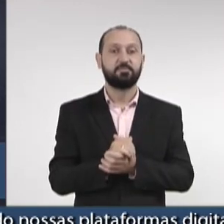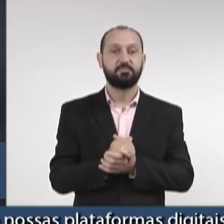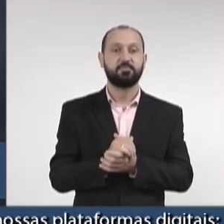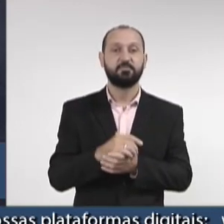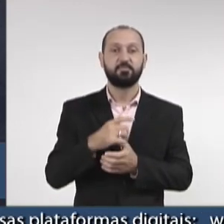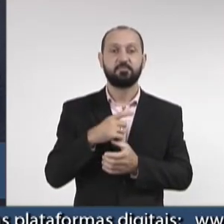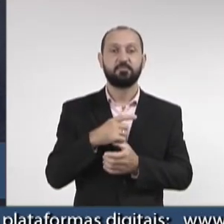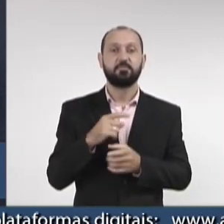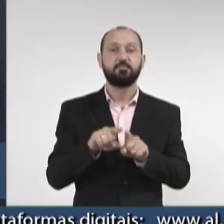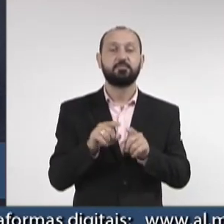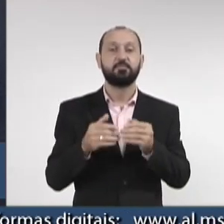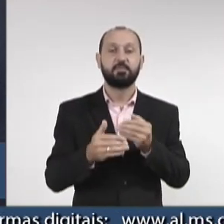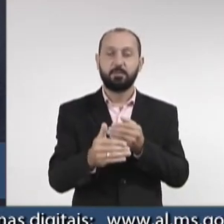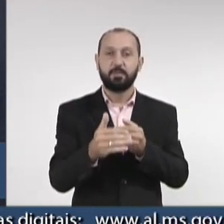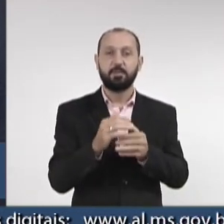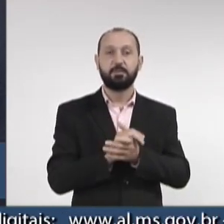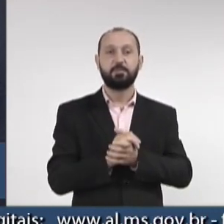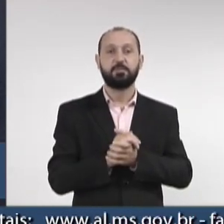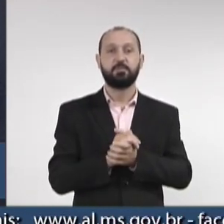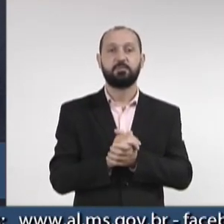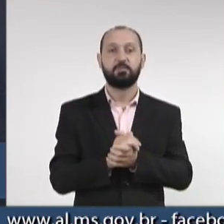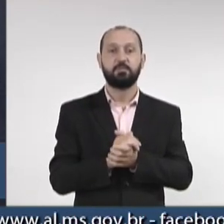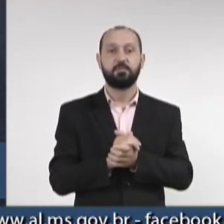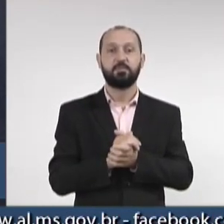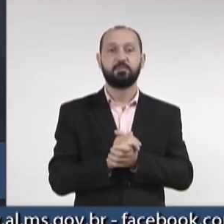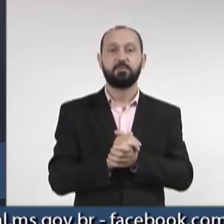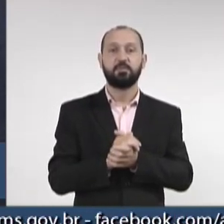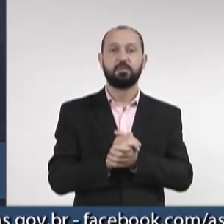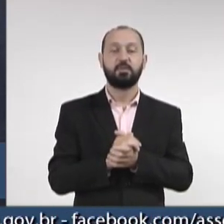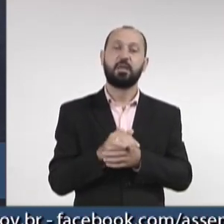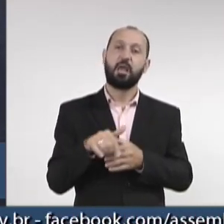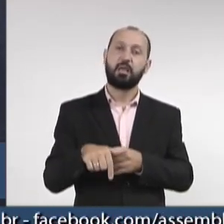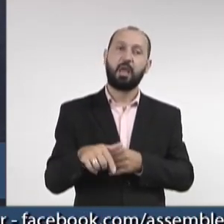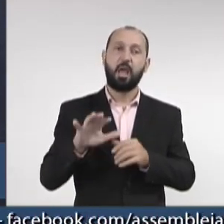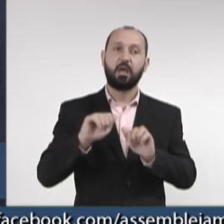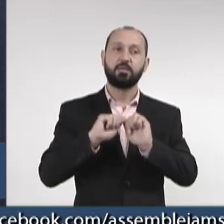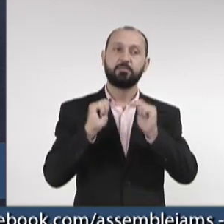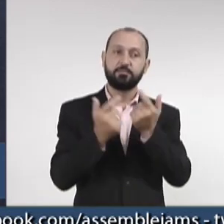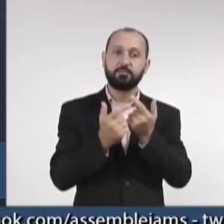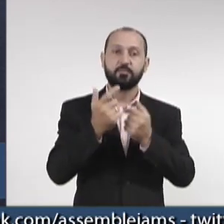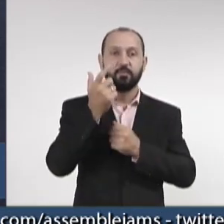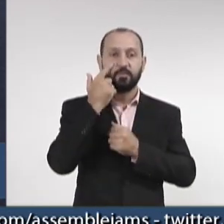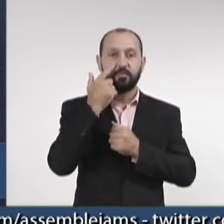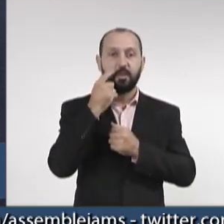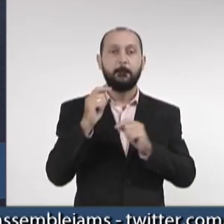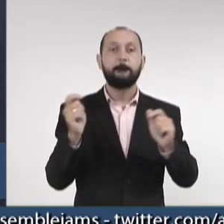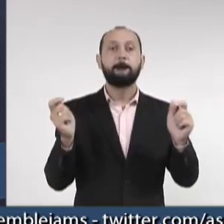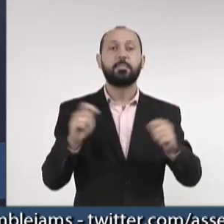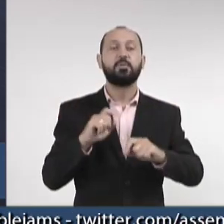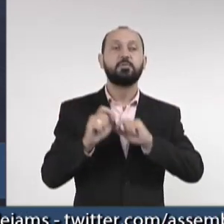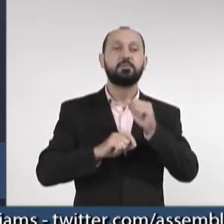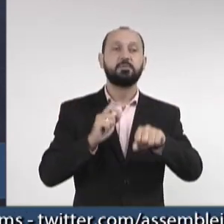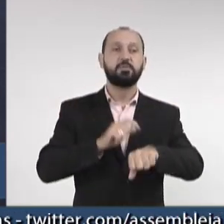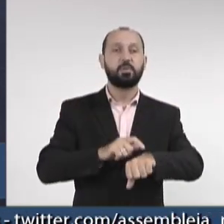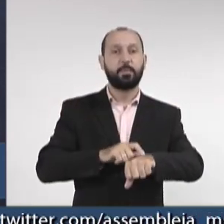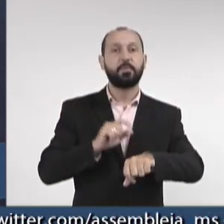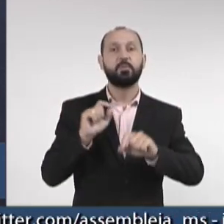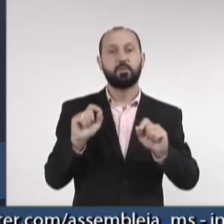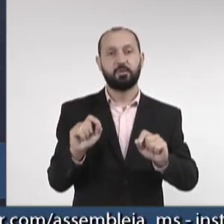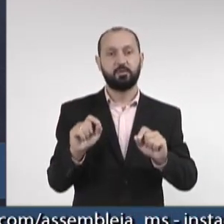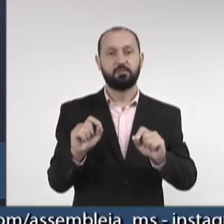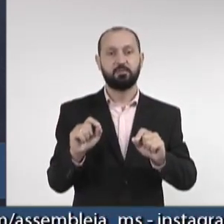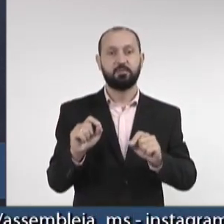significativo para ambas as partes. Mas falo aqui como coordenador da Frente Parlamentar do Agronegócio, que esse